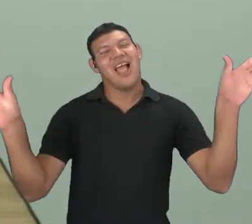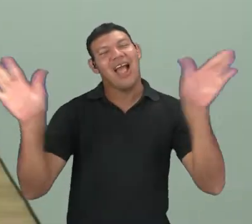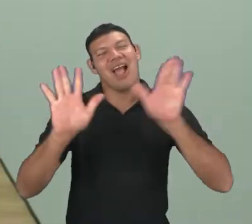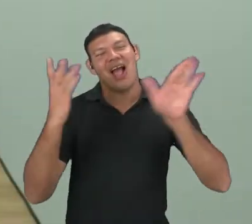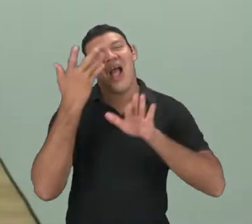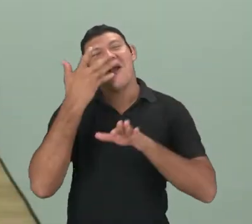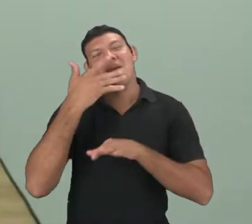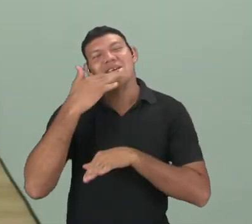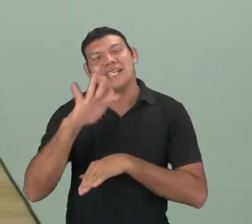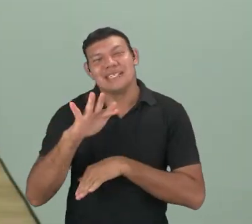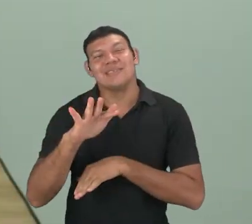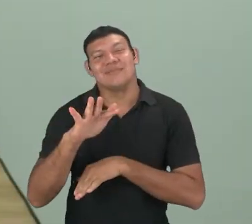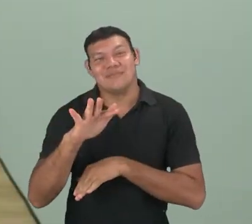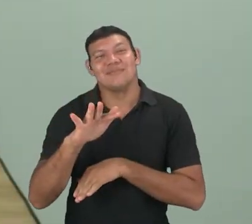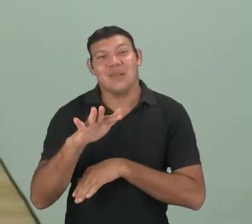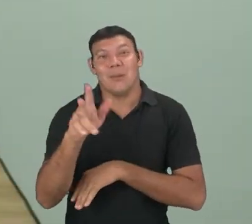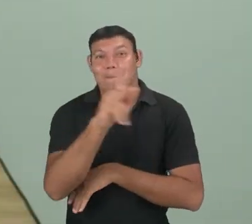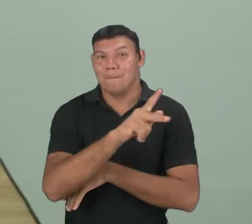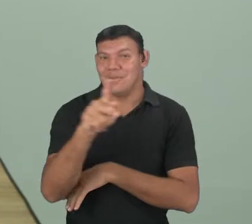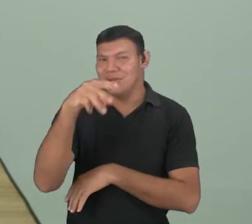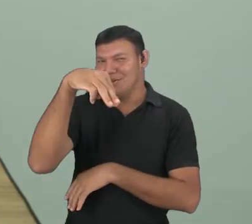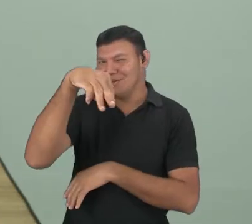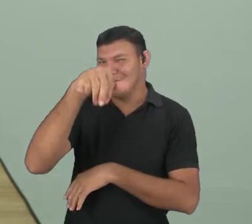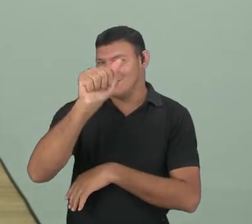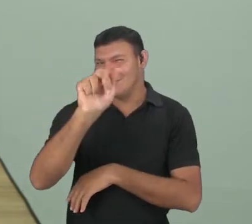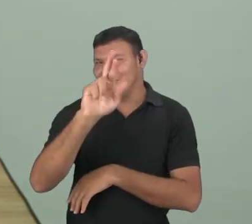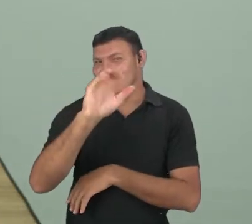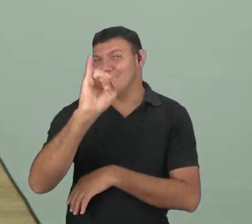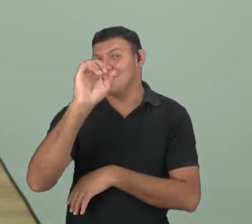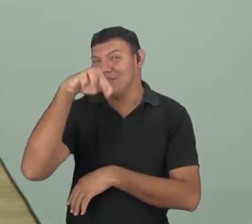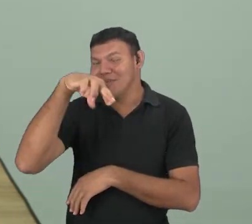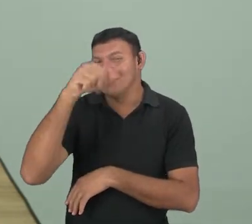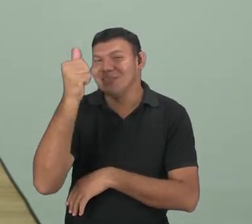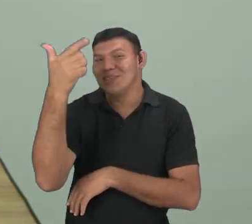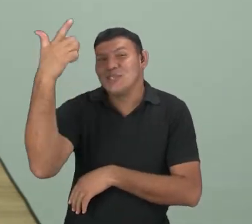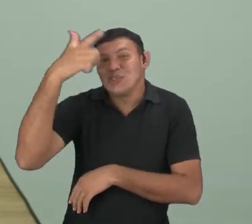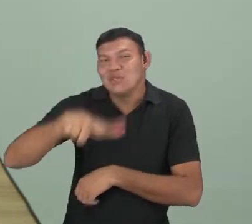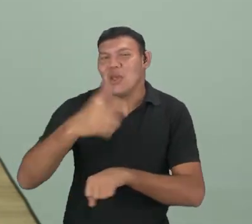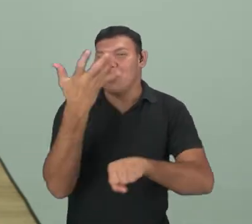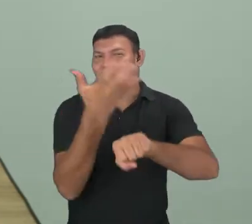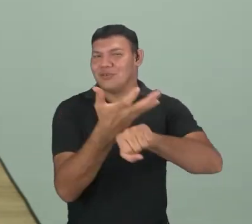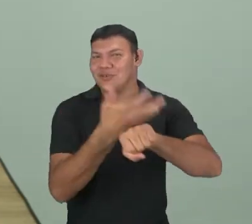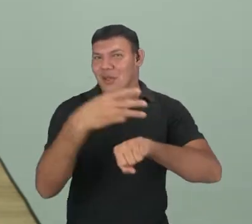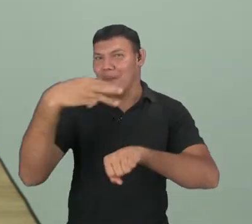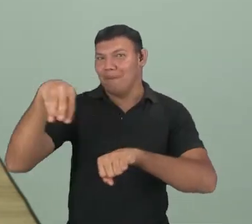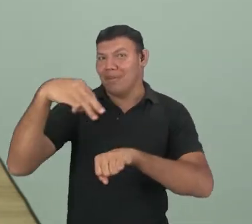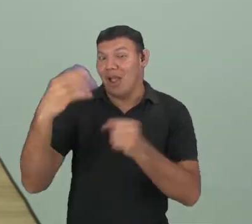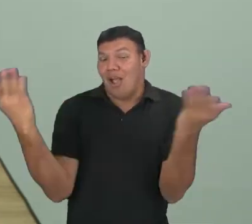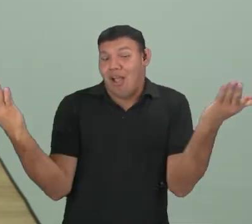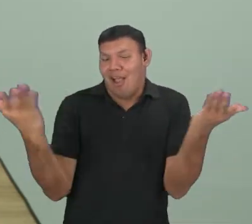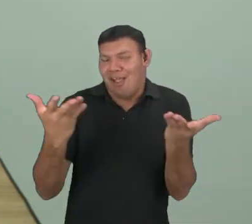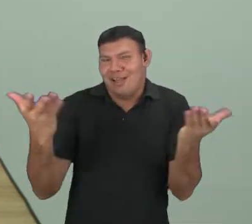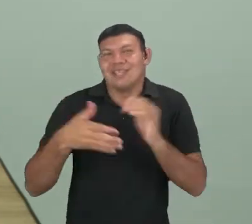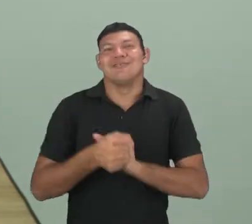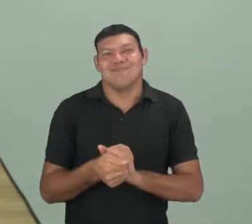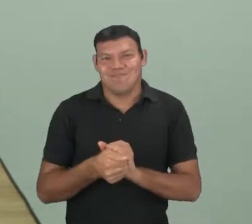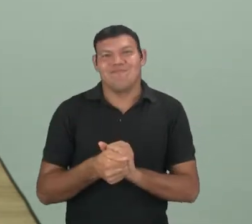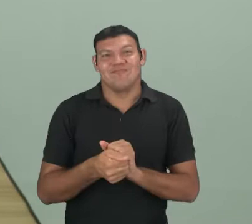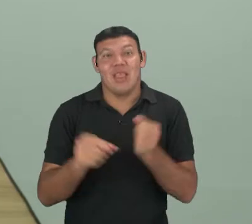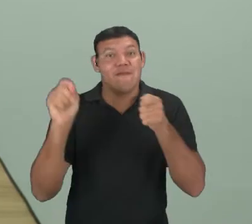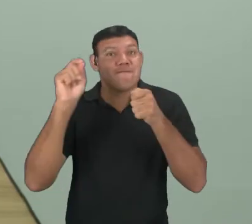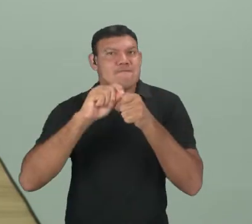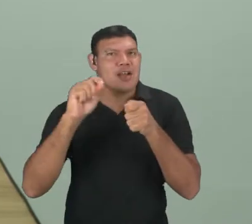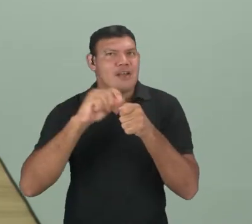Olá, crianças! Sou a professora Marina e estamos de volta com a nossa aula de matemática. E agora nós vamos